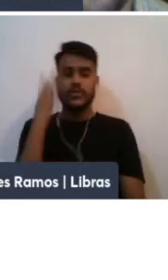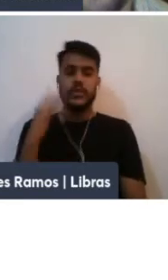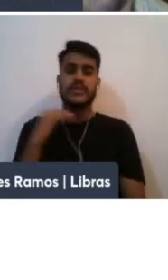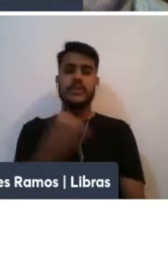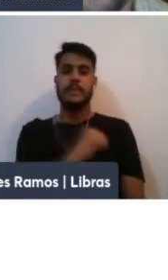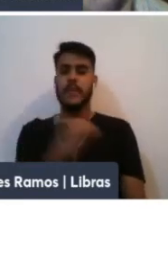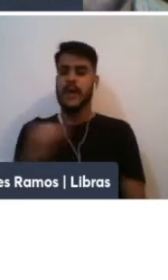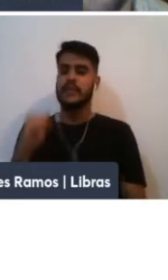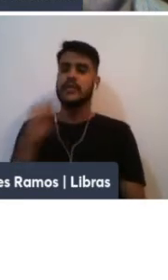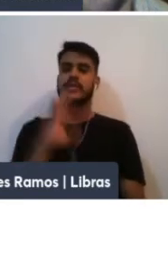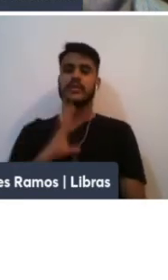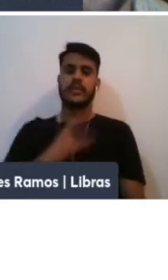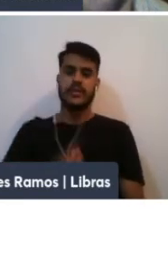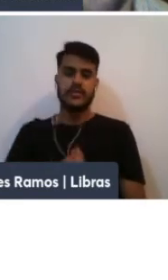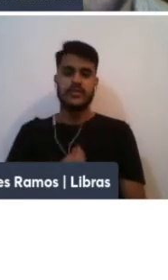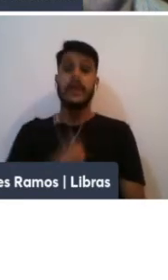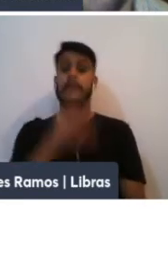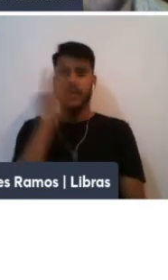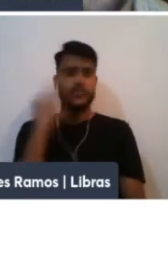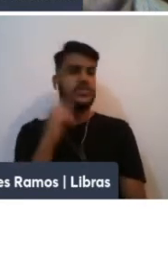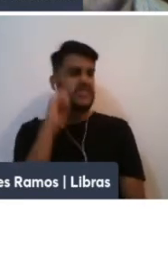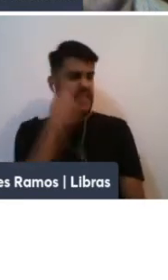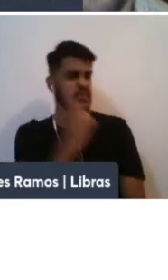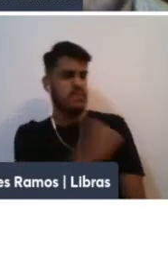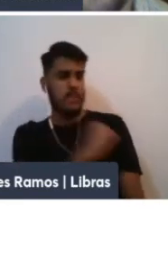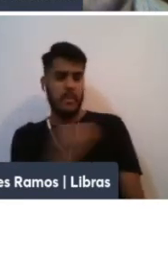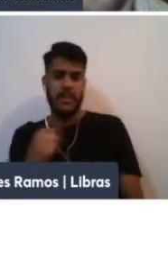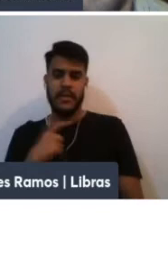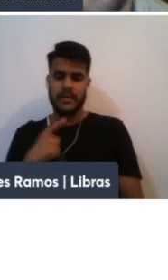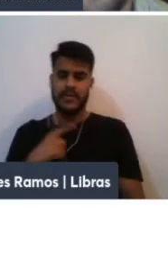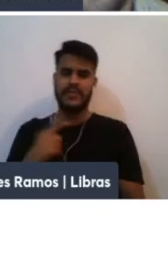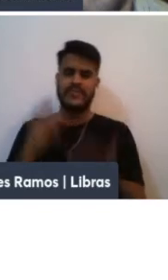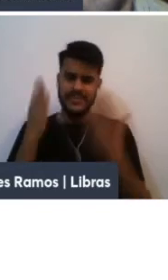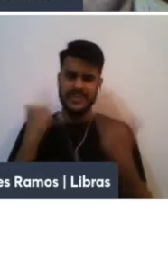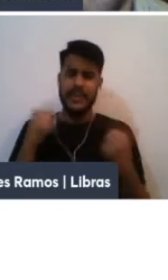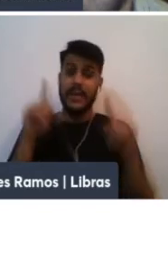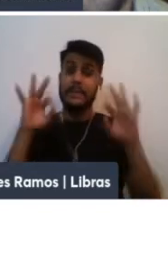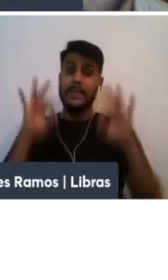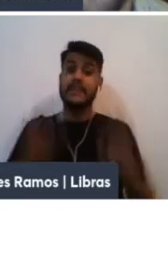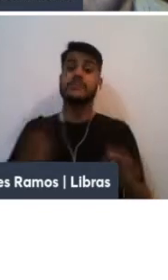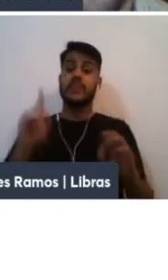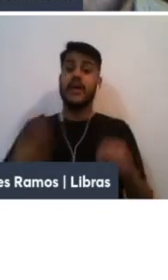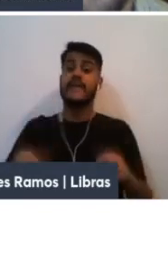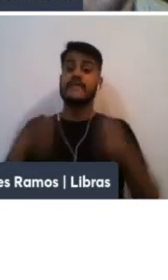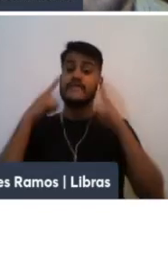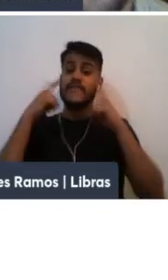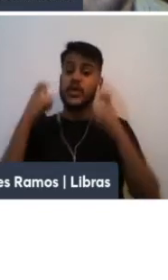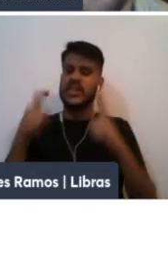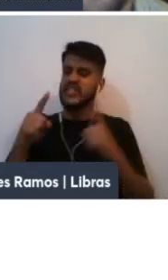os negros, entendeu? Né? Essa violência contra gênero,